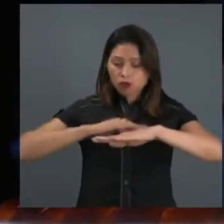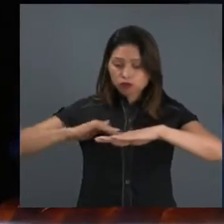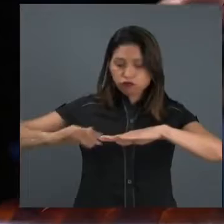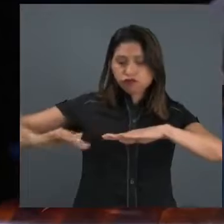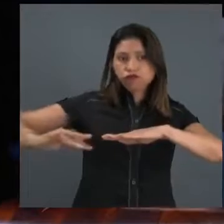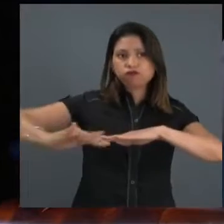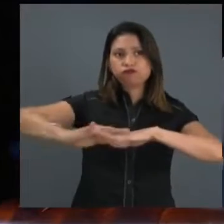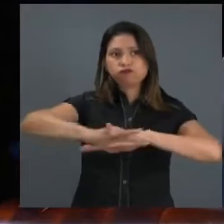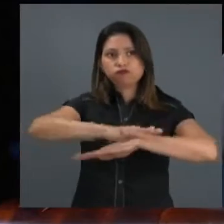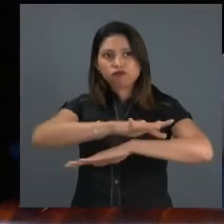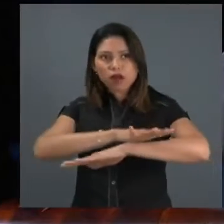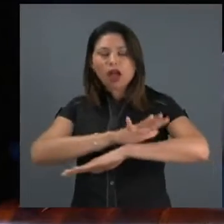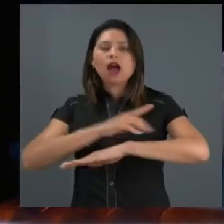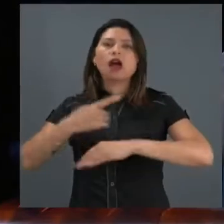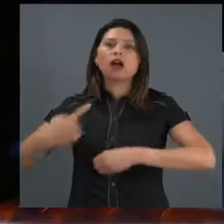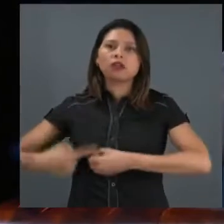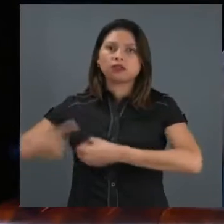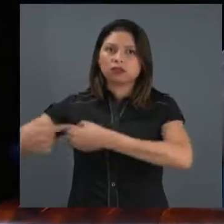espalham inúmeras cidades.